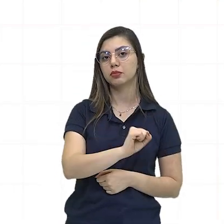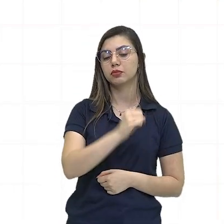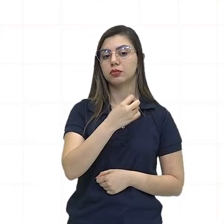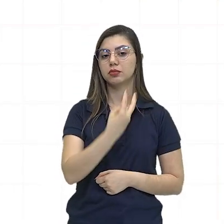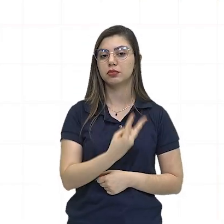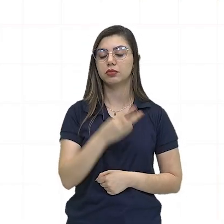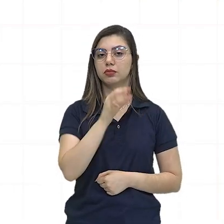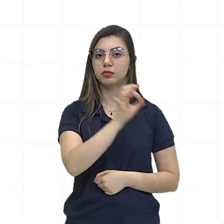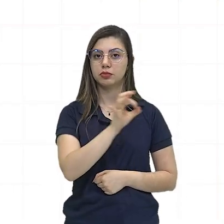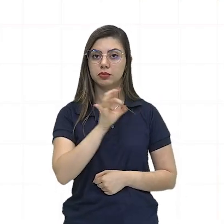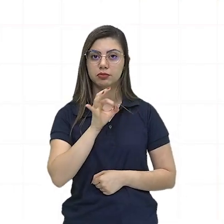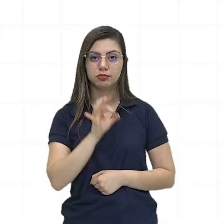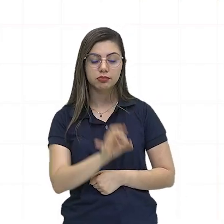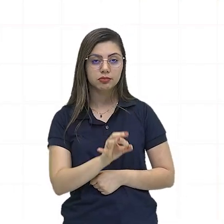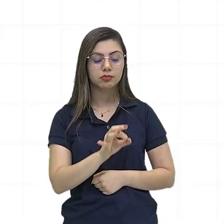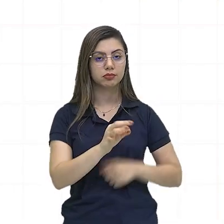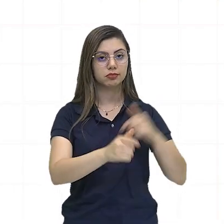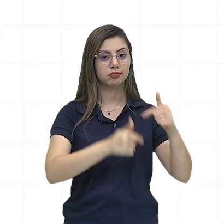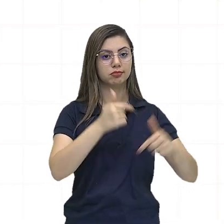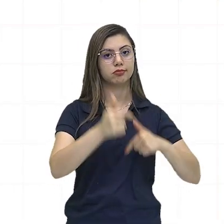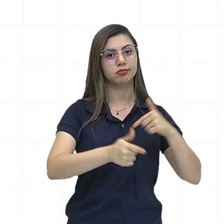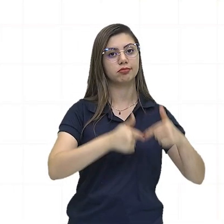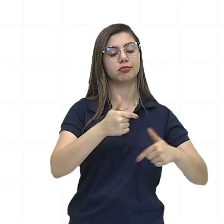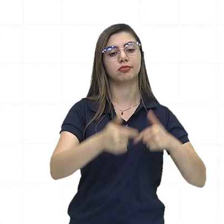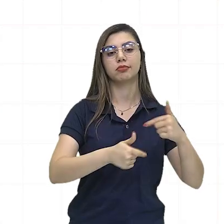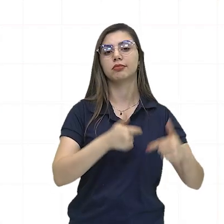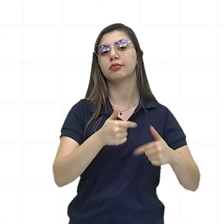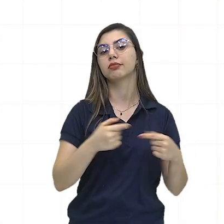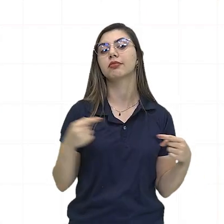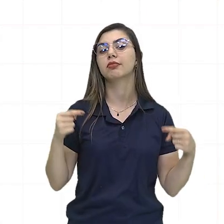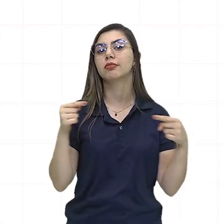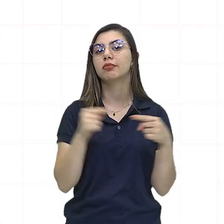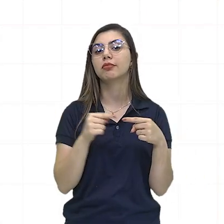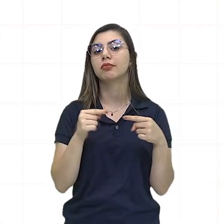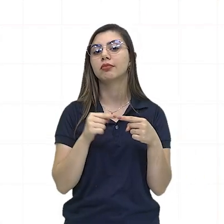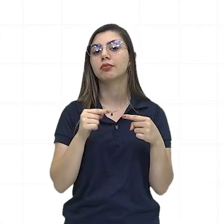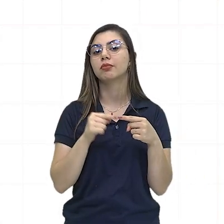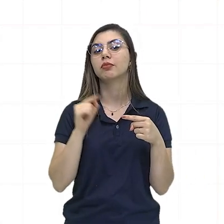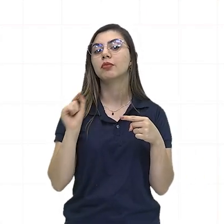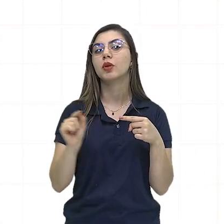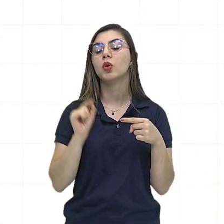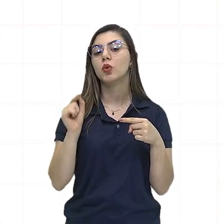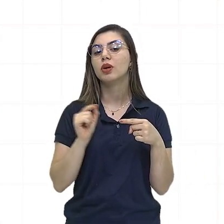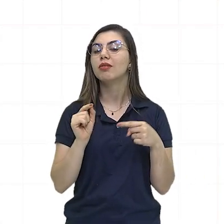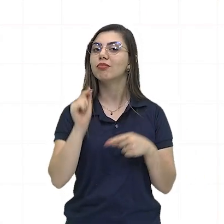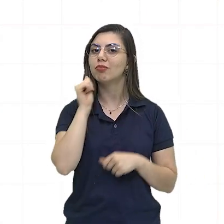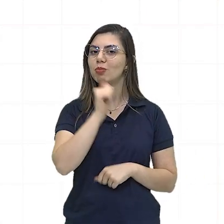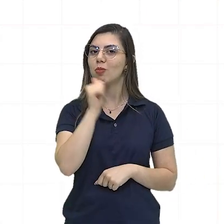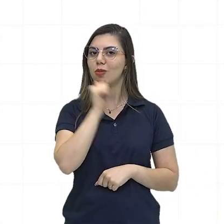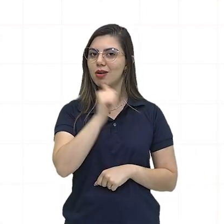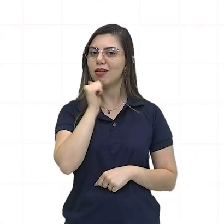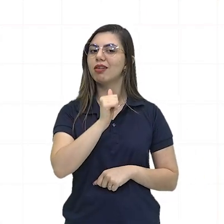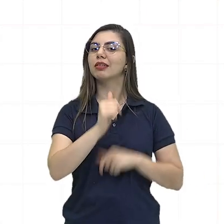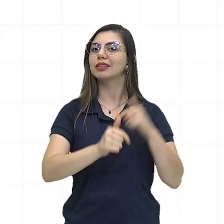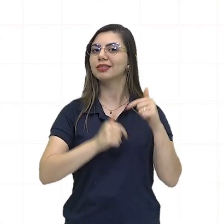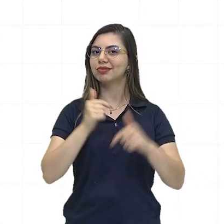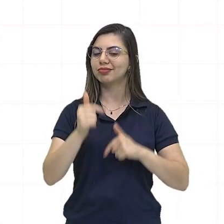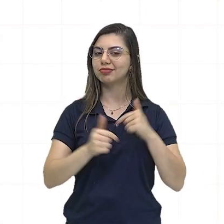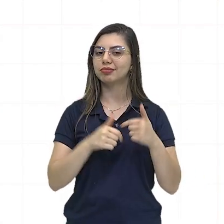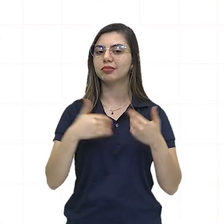dos empregos que são gerados, né, pela agricultura familiar, 82% são ocupados por